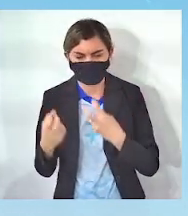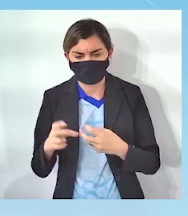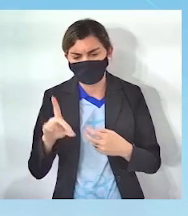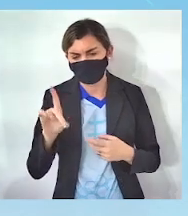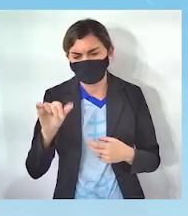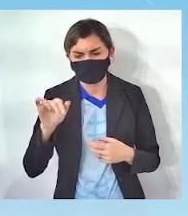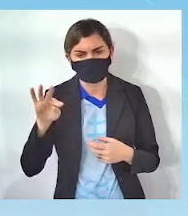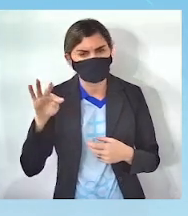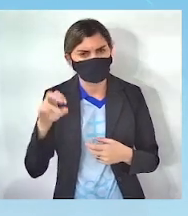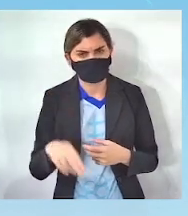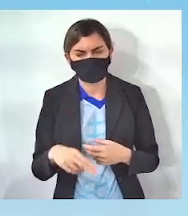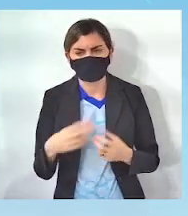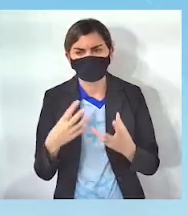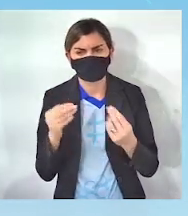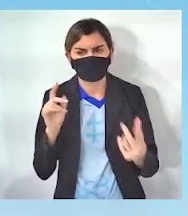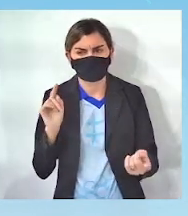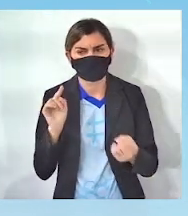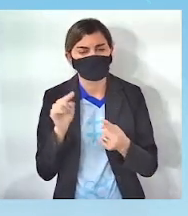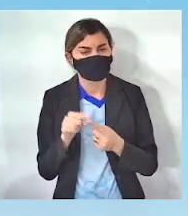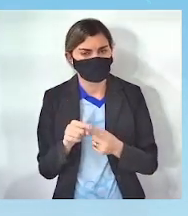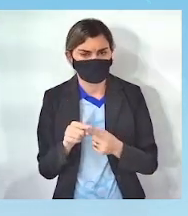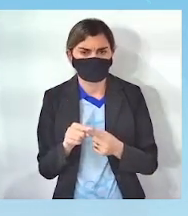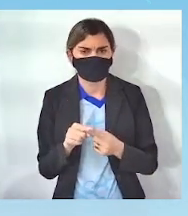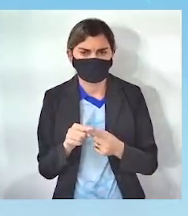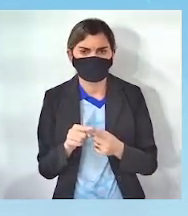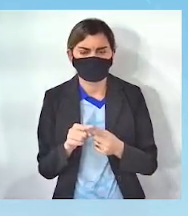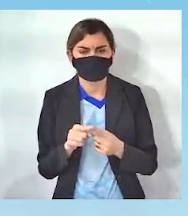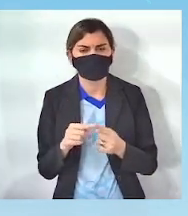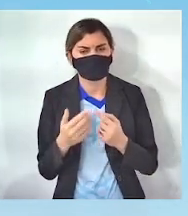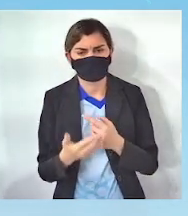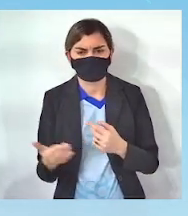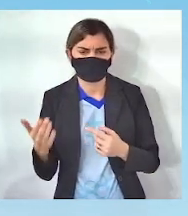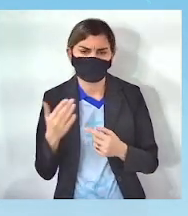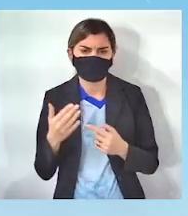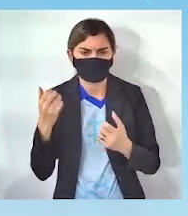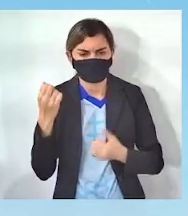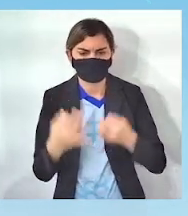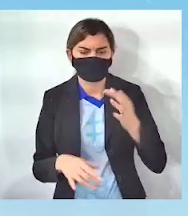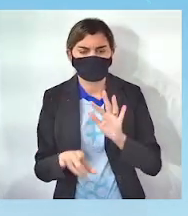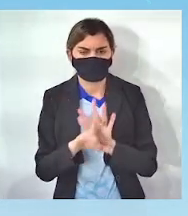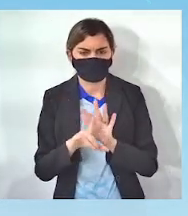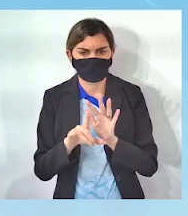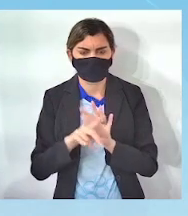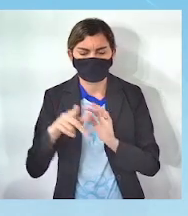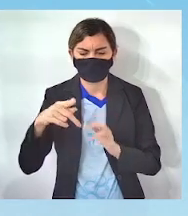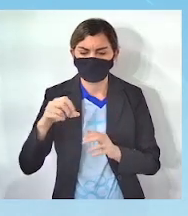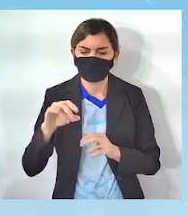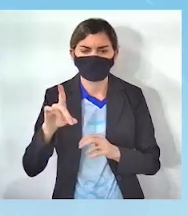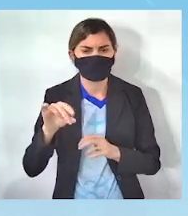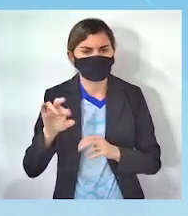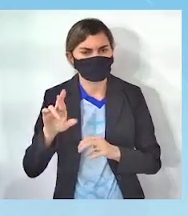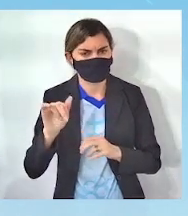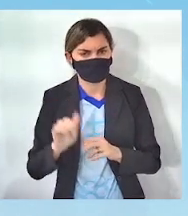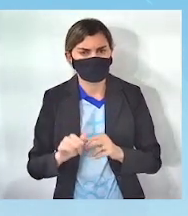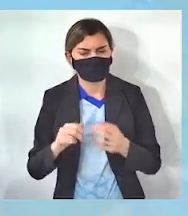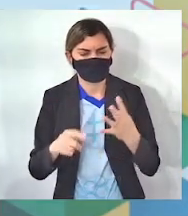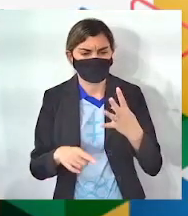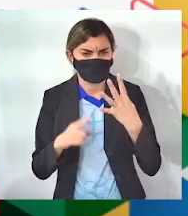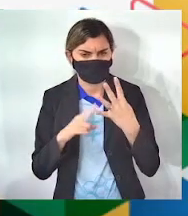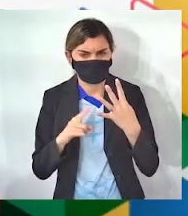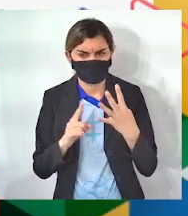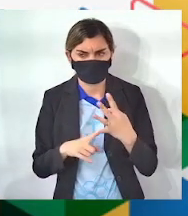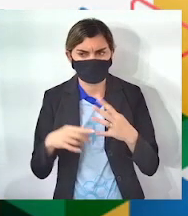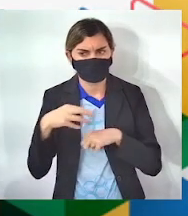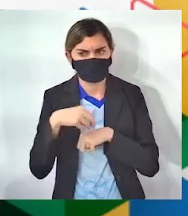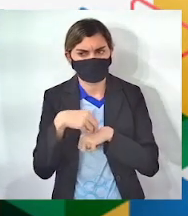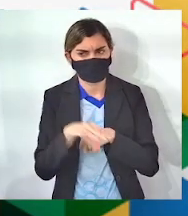Dalton, que está muito atrelada, muito fundamentada à explicação das leis ponderais. O item 4, ele vai colocar